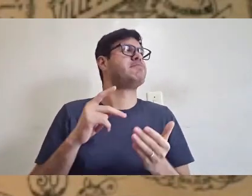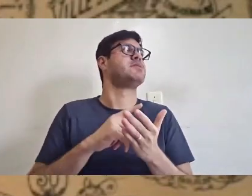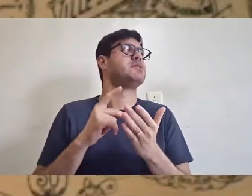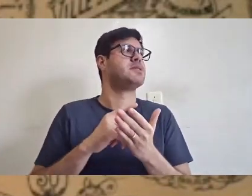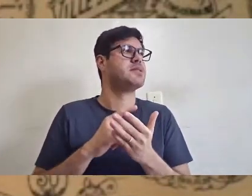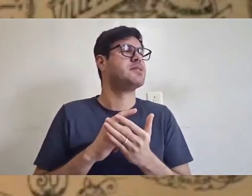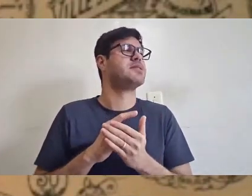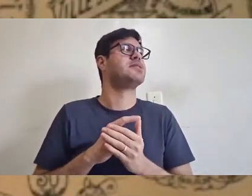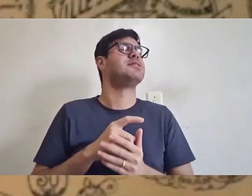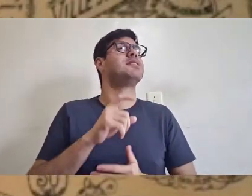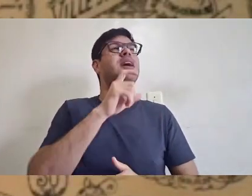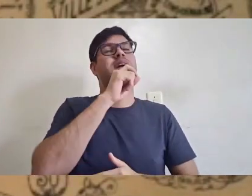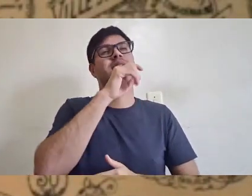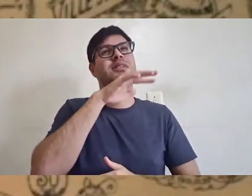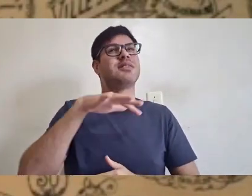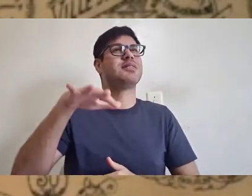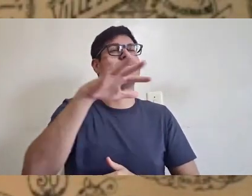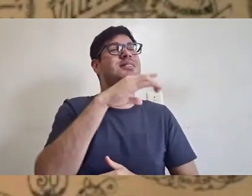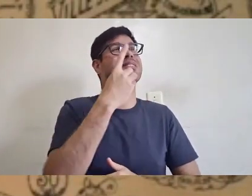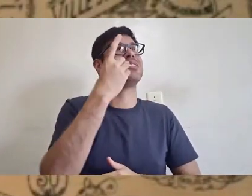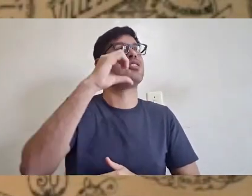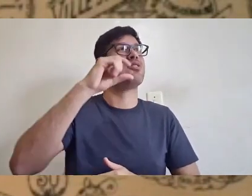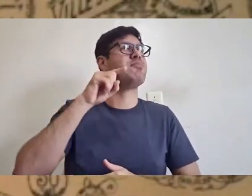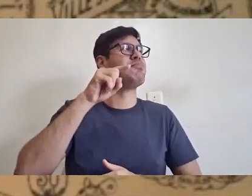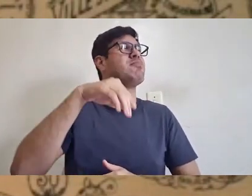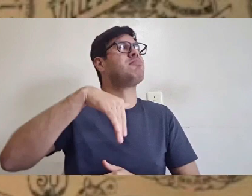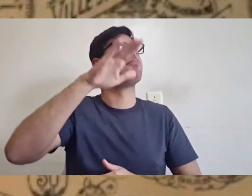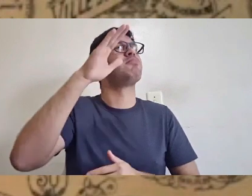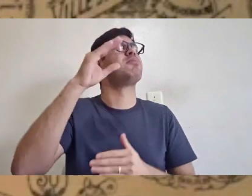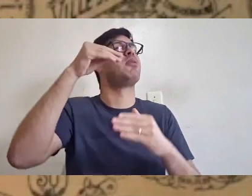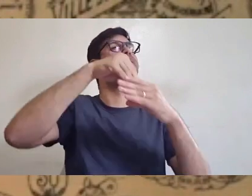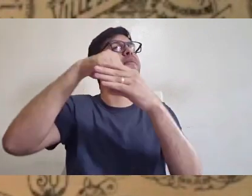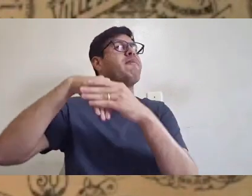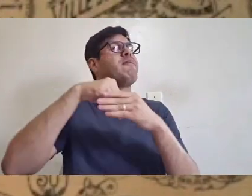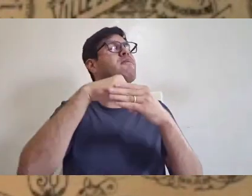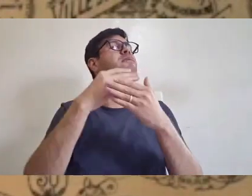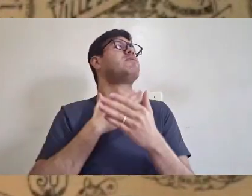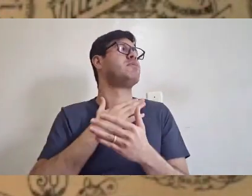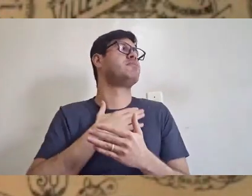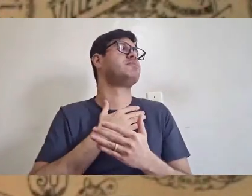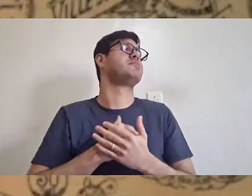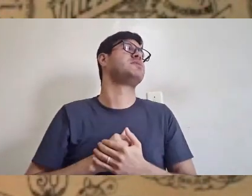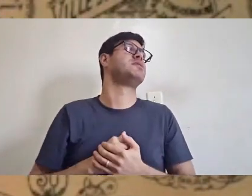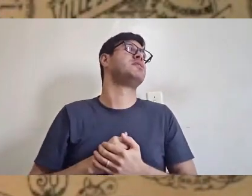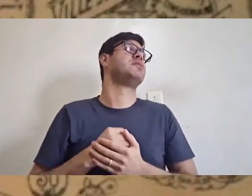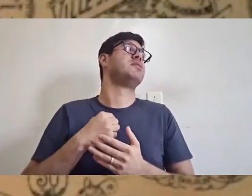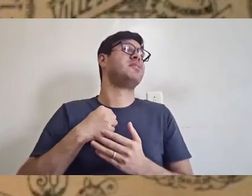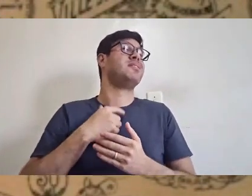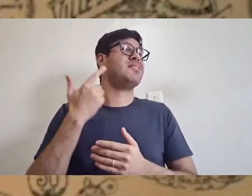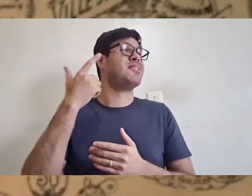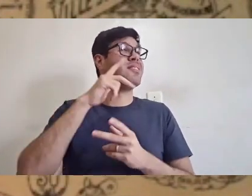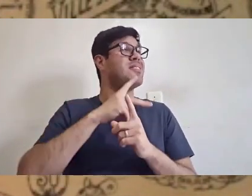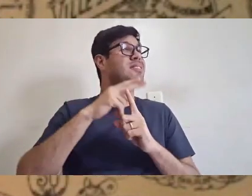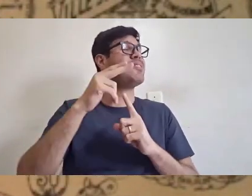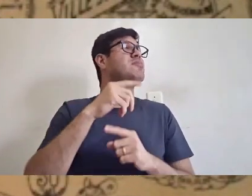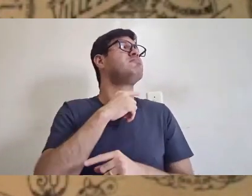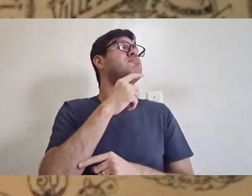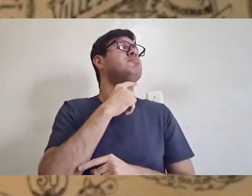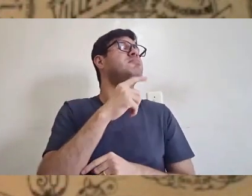Araras e região eu tive 19 mil votos. Essa é a pergunta que eu ia fazer. Eu só não fui eleito deputado federal